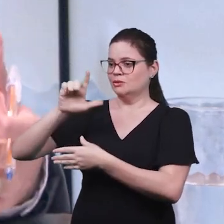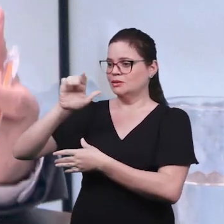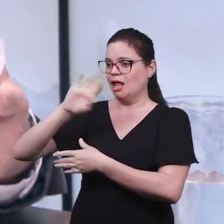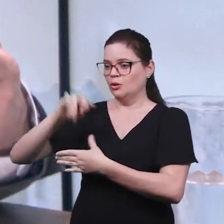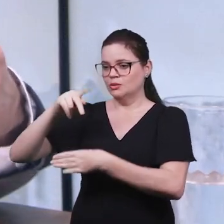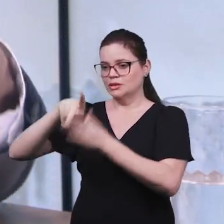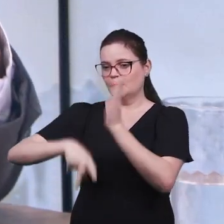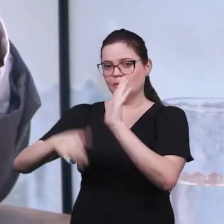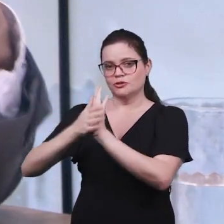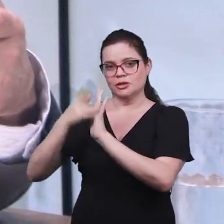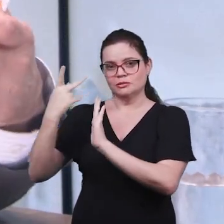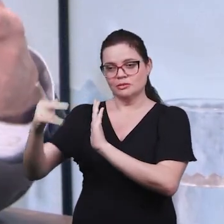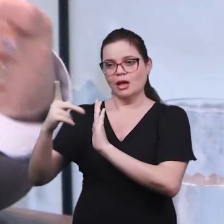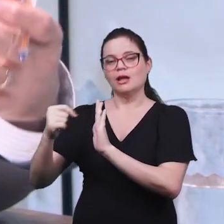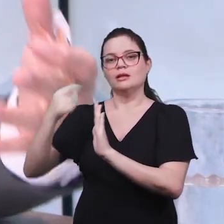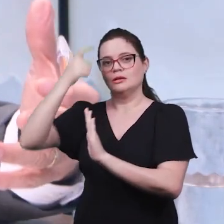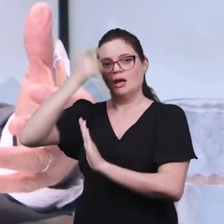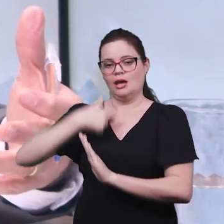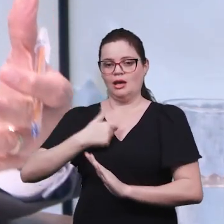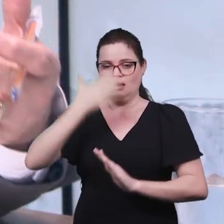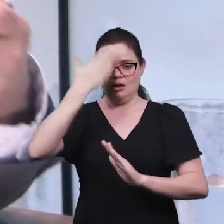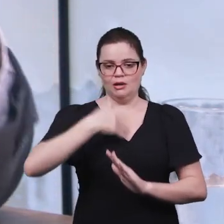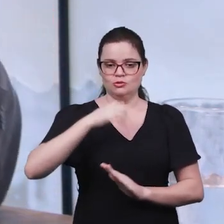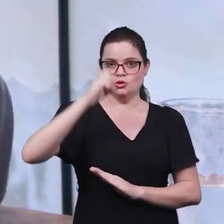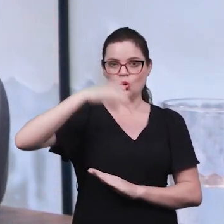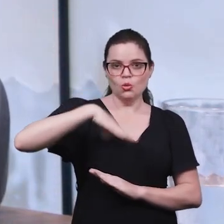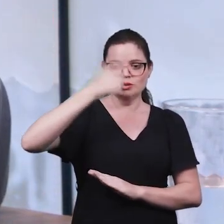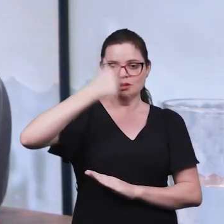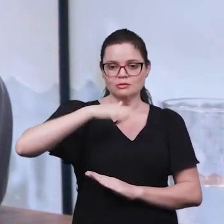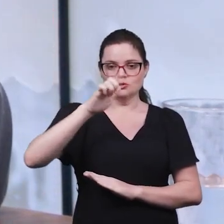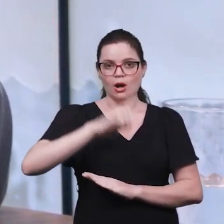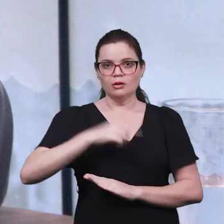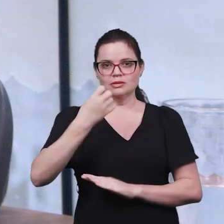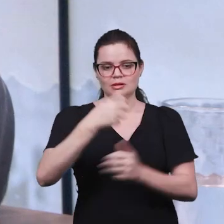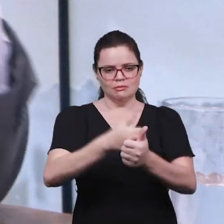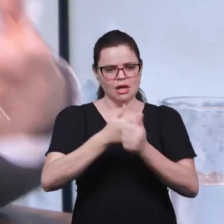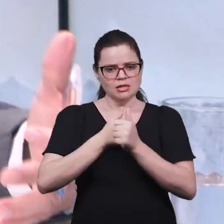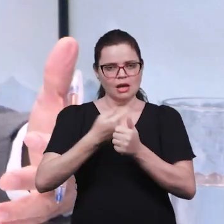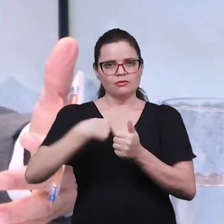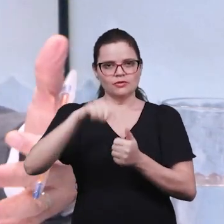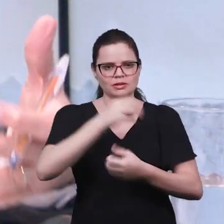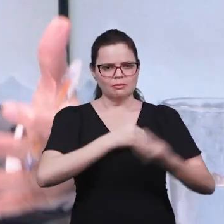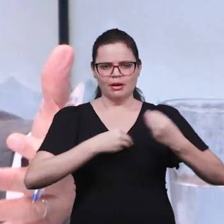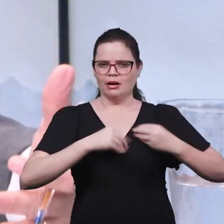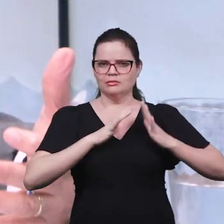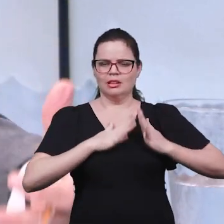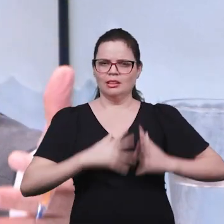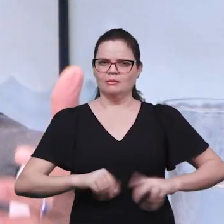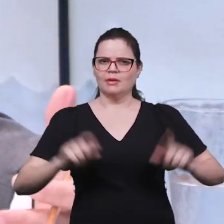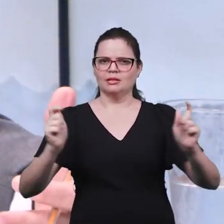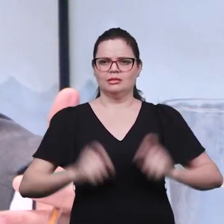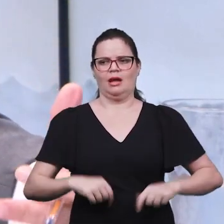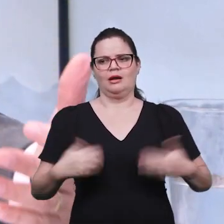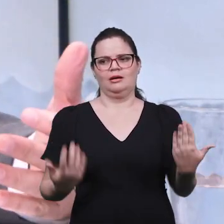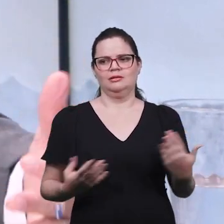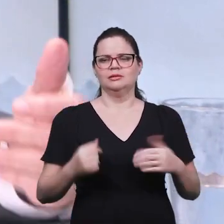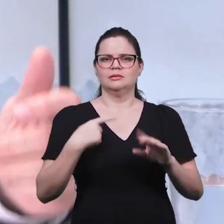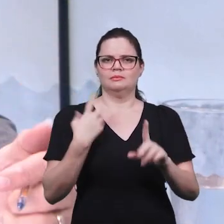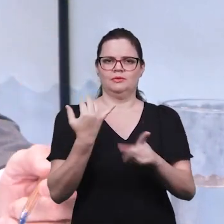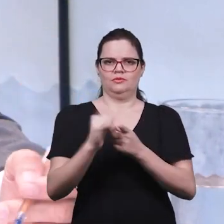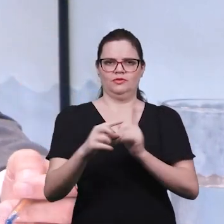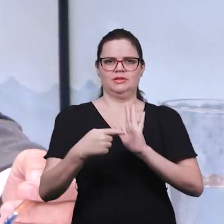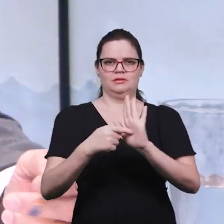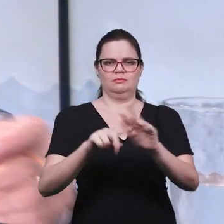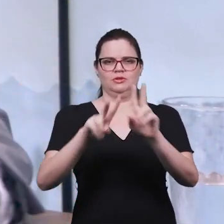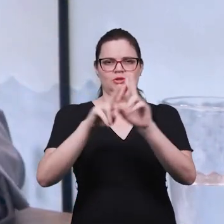luz. Jesus disse assim: eu sou a luz que vim ao mundo, quem me segue não andará em trevas. Então, uma profecia gloriosa acerca do Senhor Jesus no